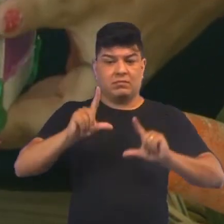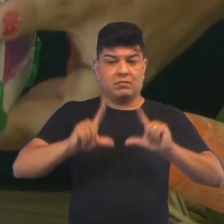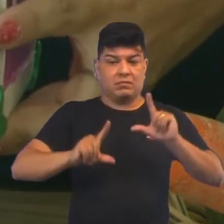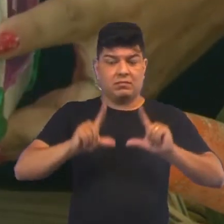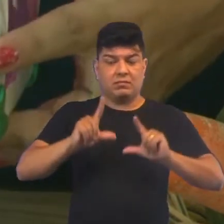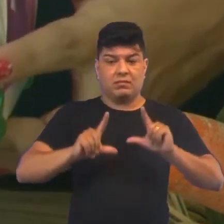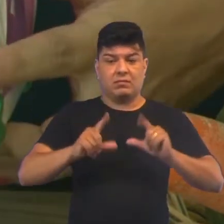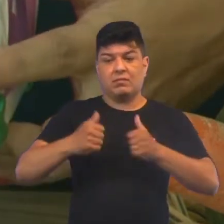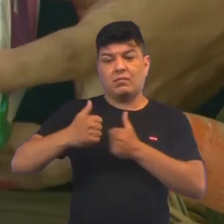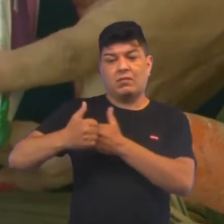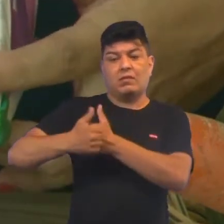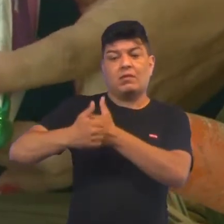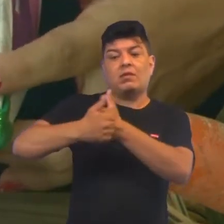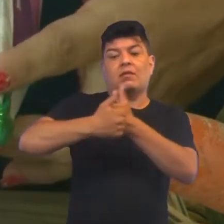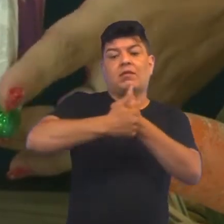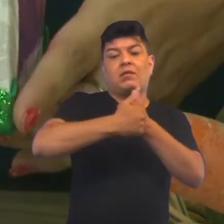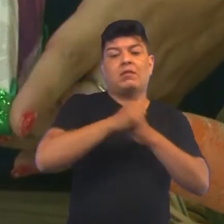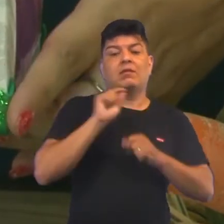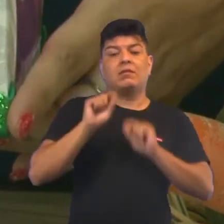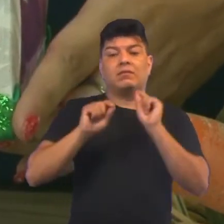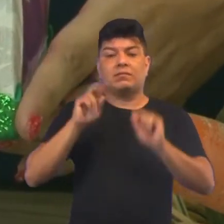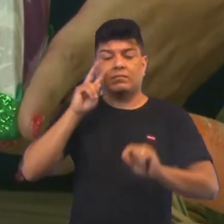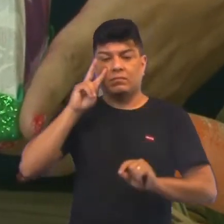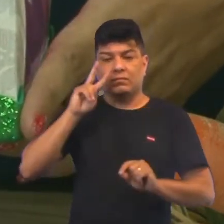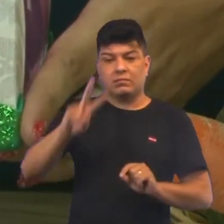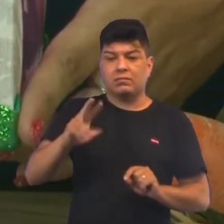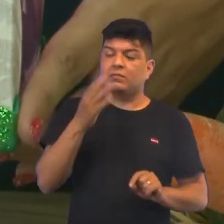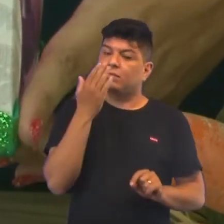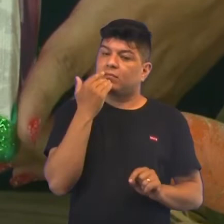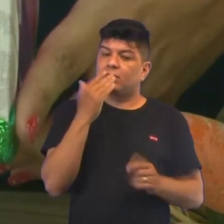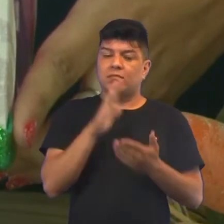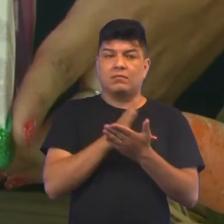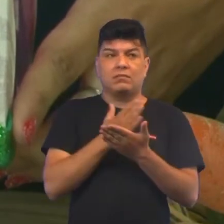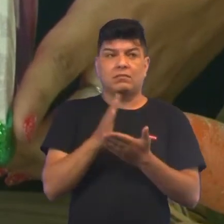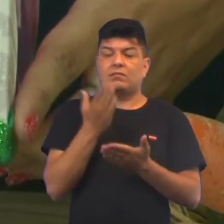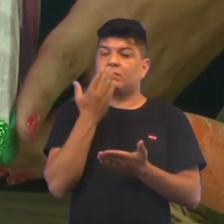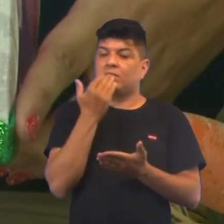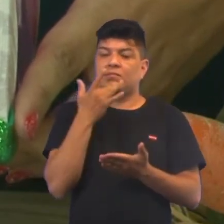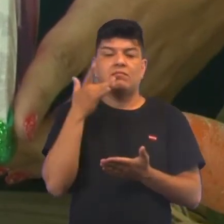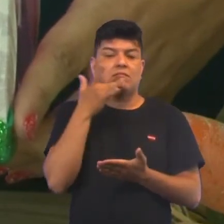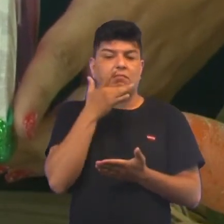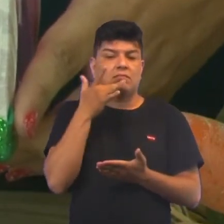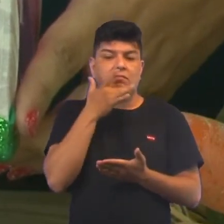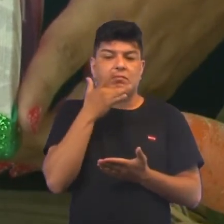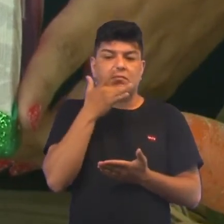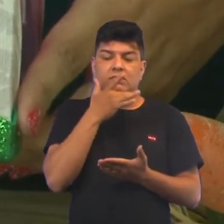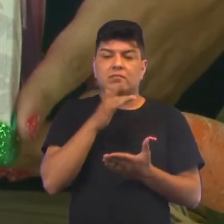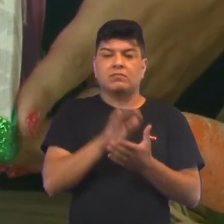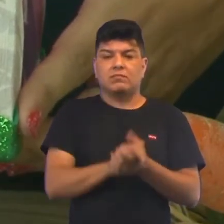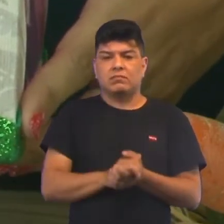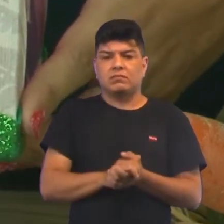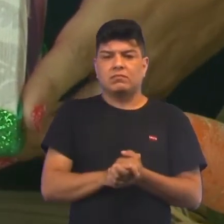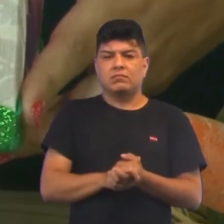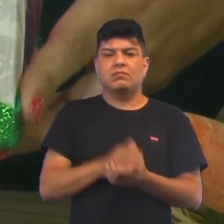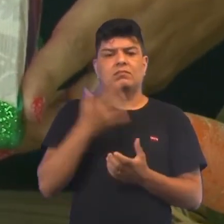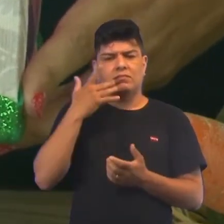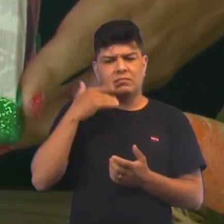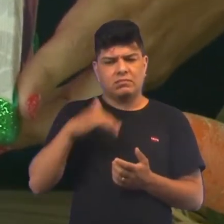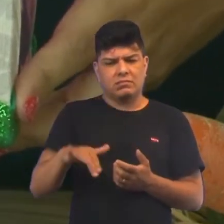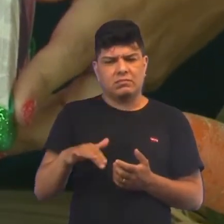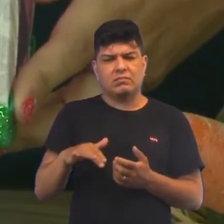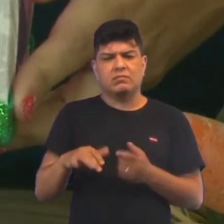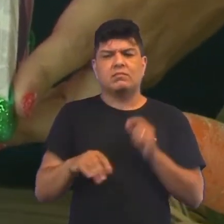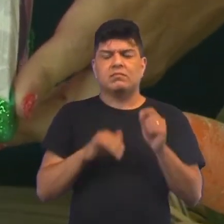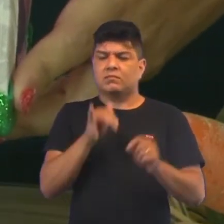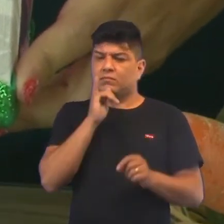Mas e ao redor? O que nós observamos? Que ela está comendo algumas comidas bem deliciosas. Será, crianças, que